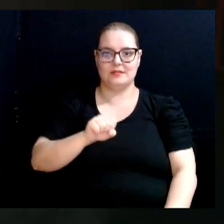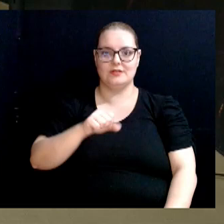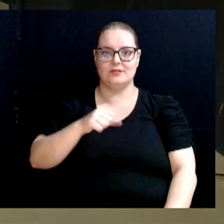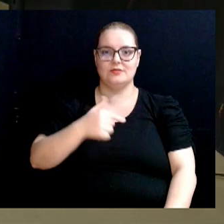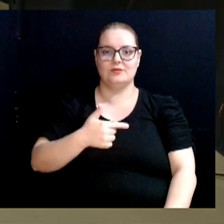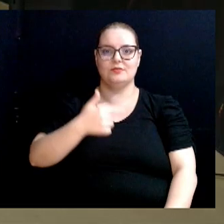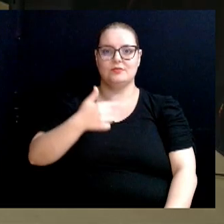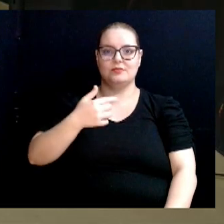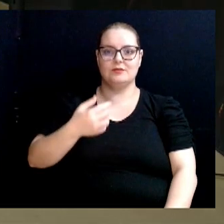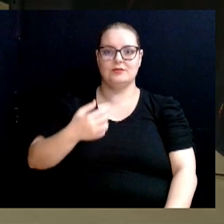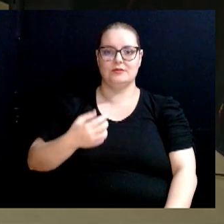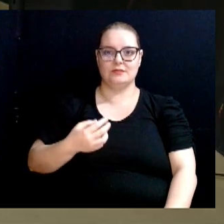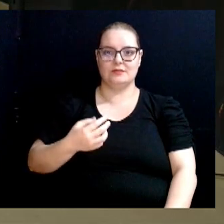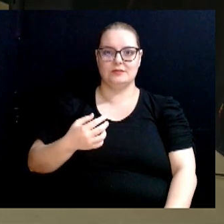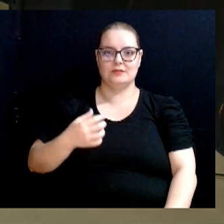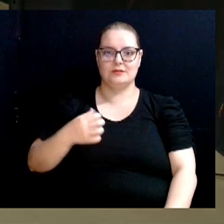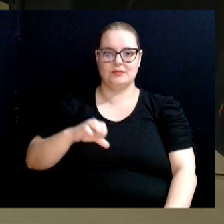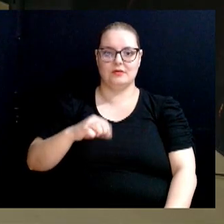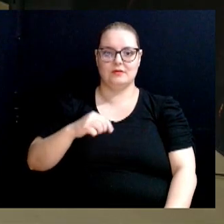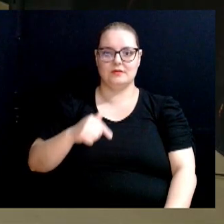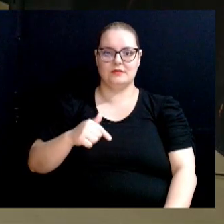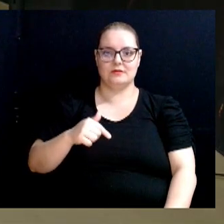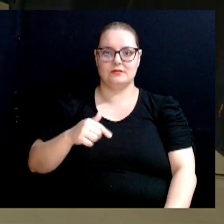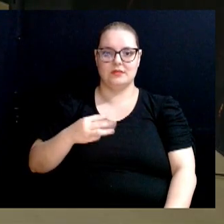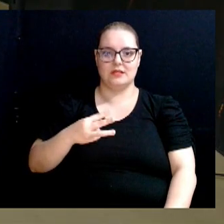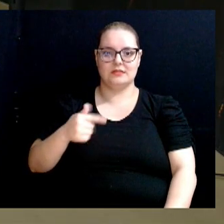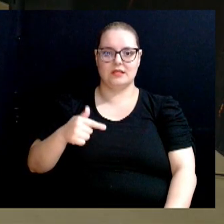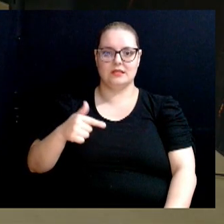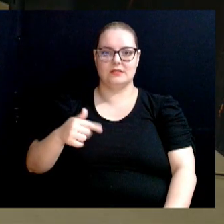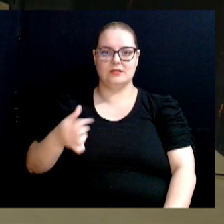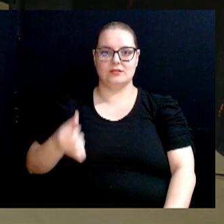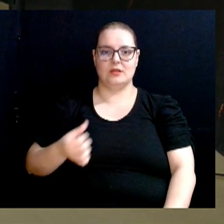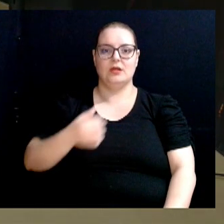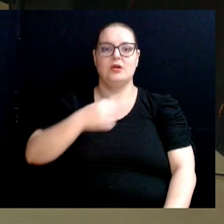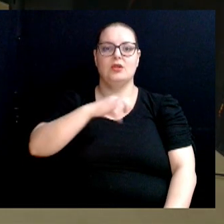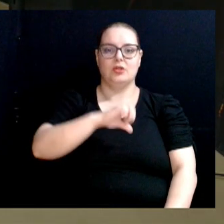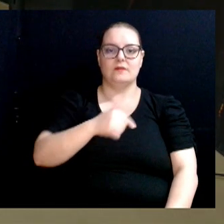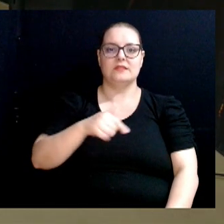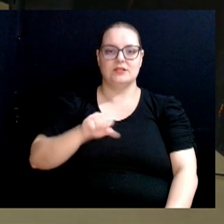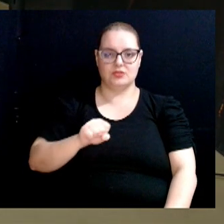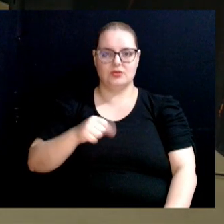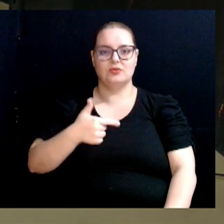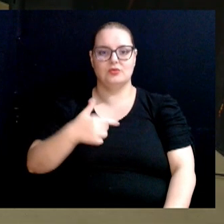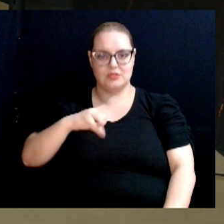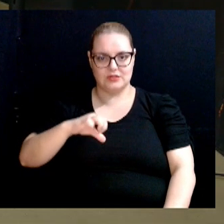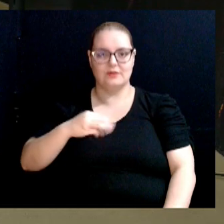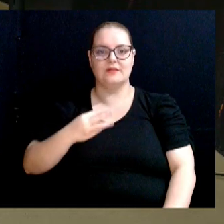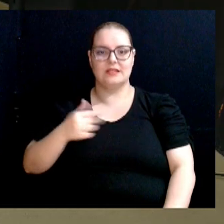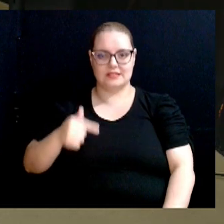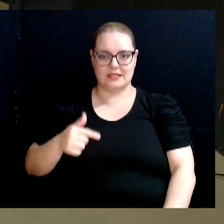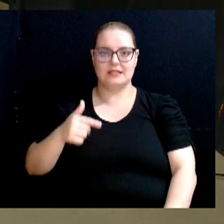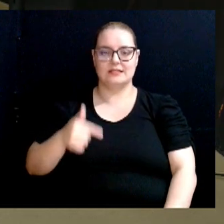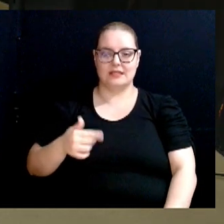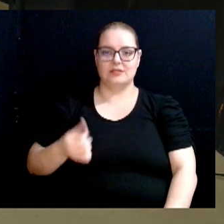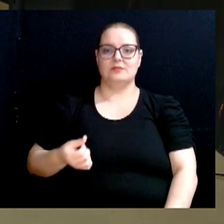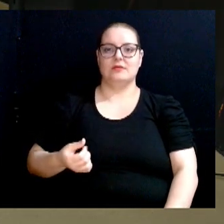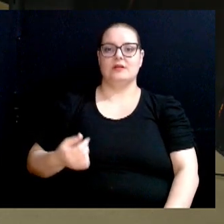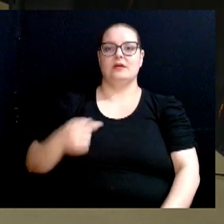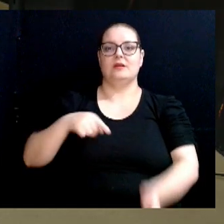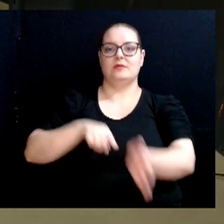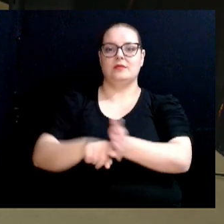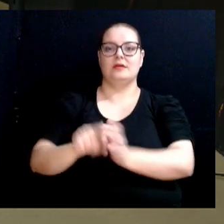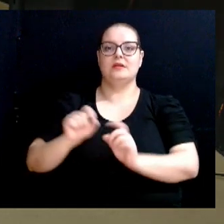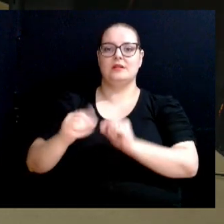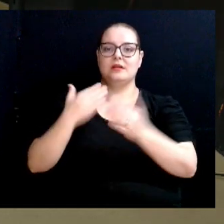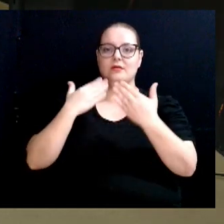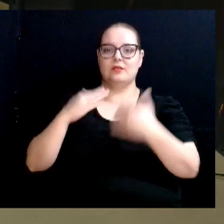978293776. A partir de agora, a produção vai colocar algumas perguntas que chegaram aqui para as nossas entrevistadas. Primeiro, quem fala com a gente é o Bruno